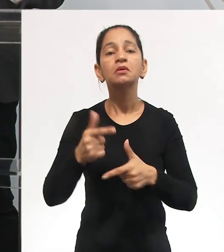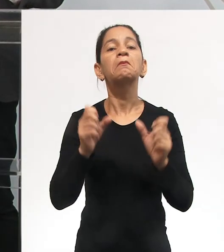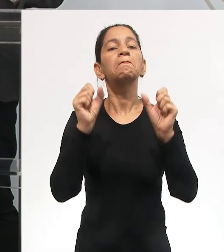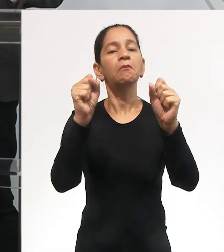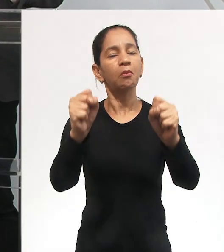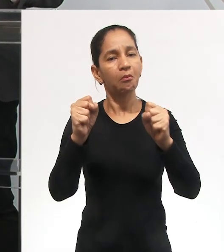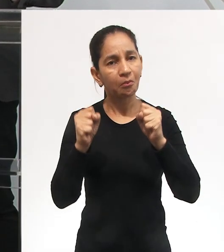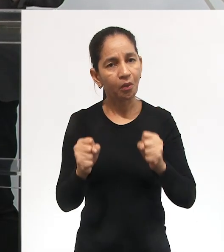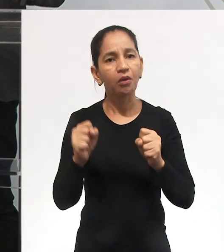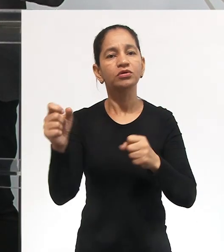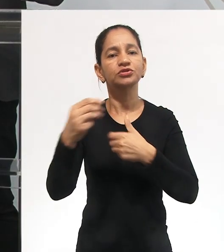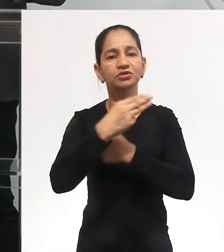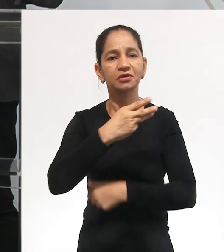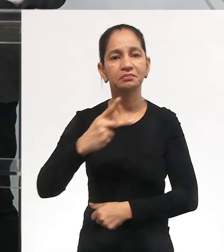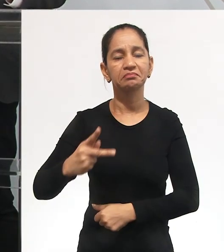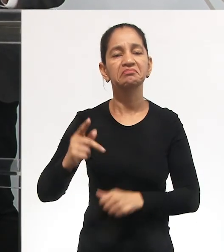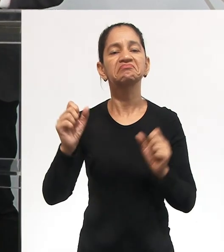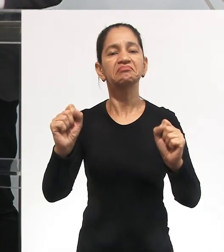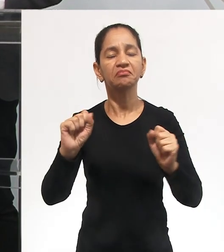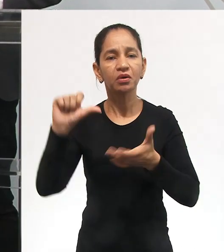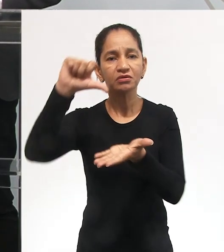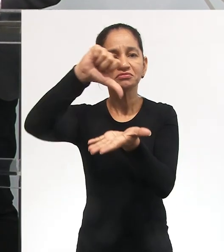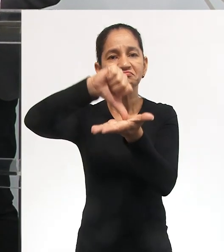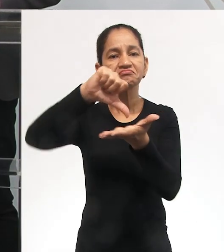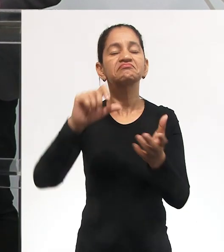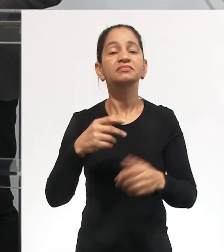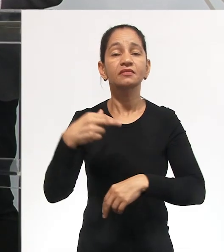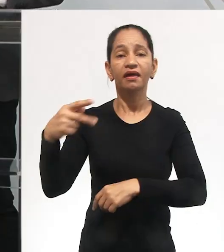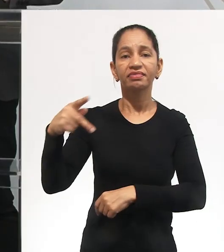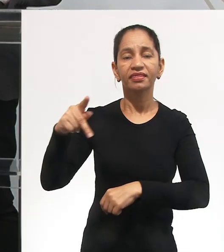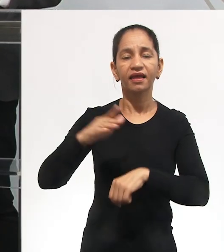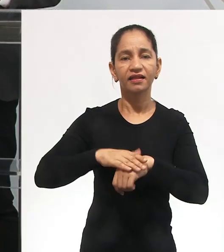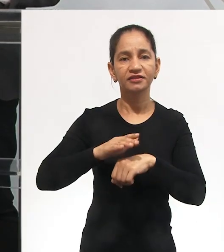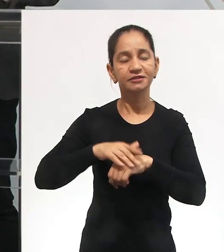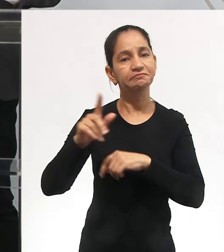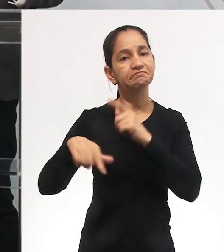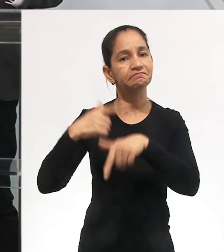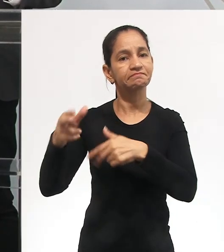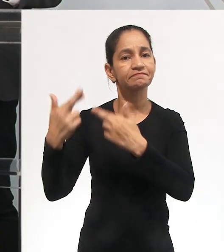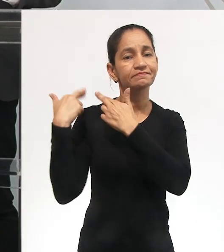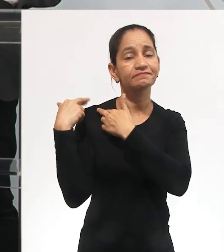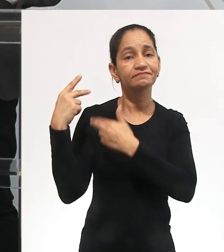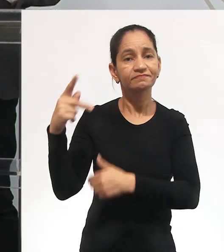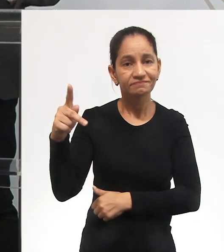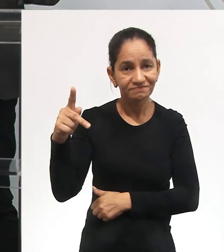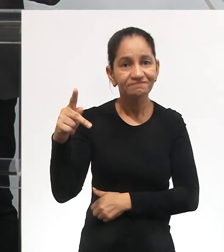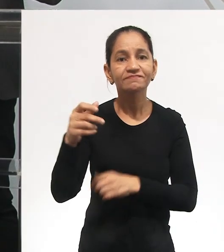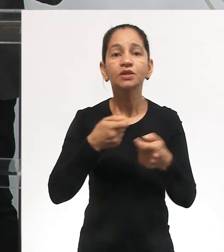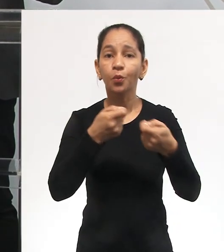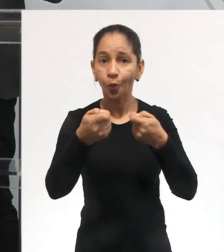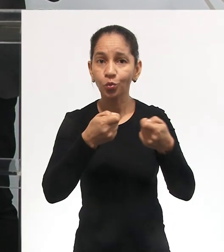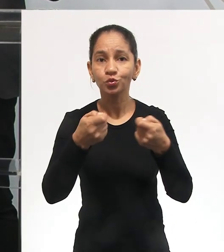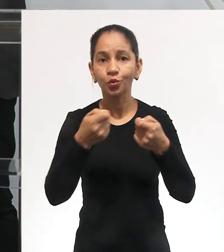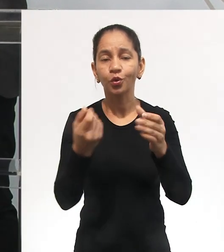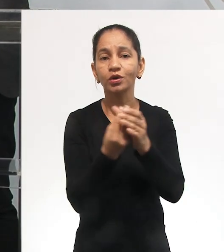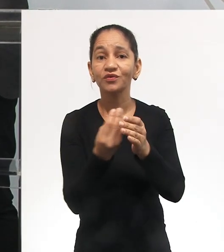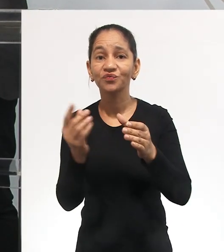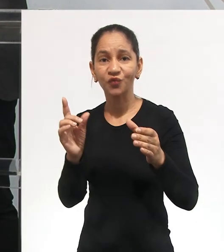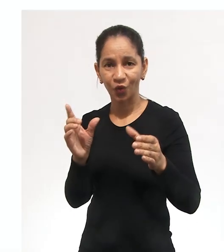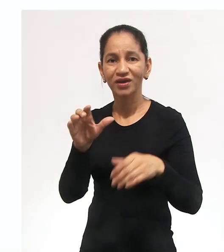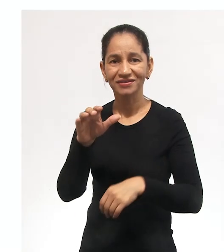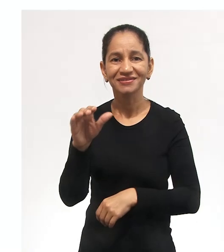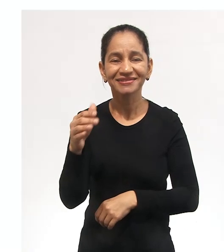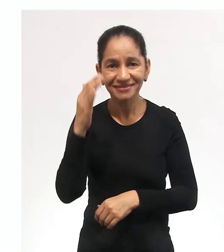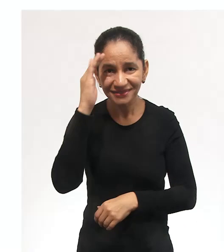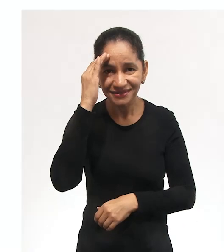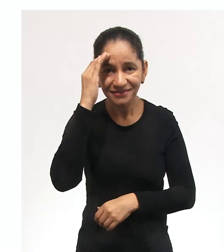constitucional, né, e o Ministério Público ele tem essa incumbência. Né? Tá? Então isso também é uma espécie de controle. Tá? Então, ó, eu vou voltar para vocês no